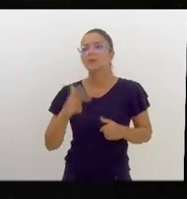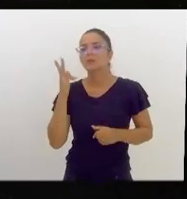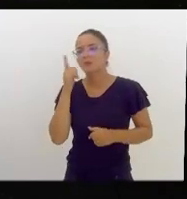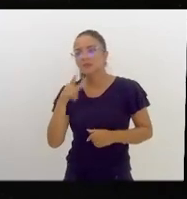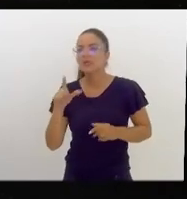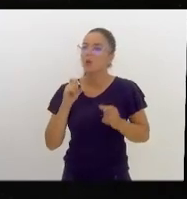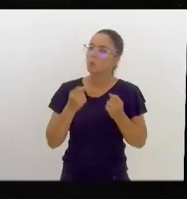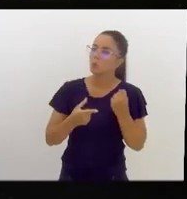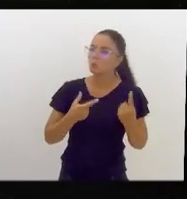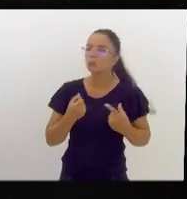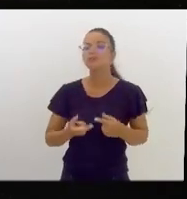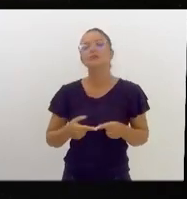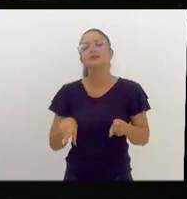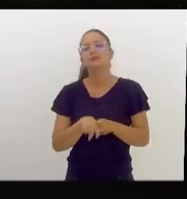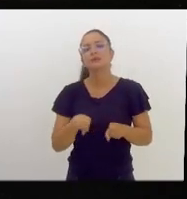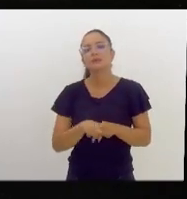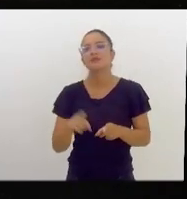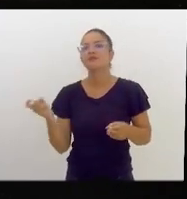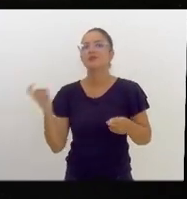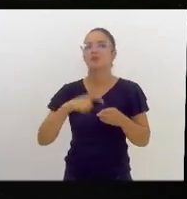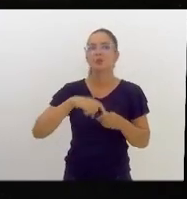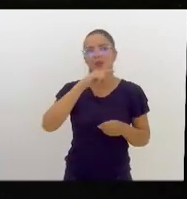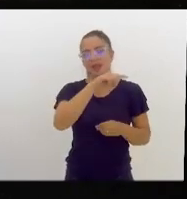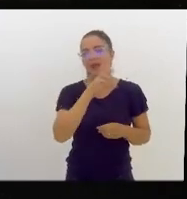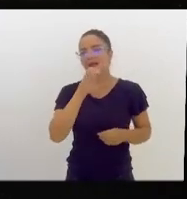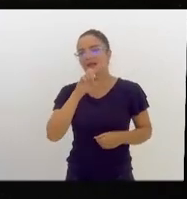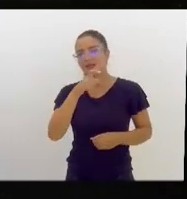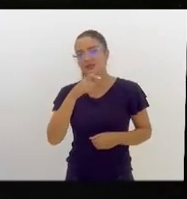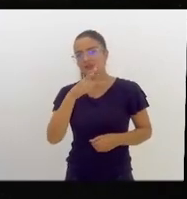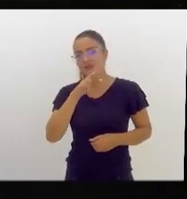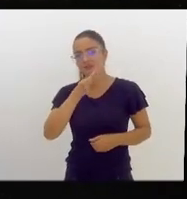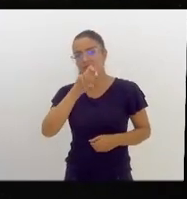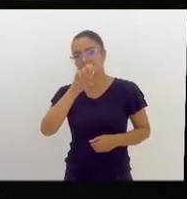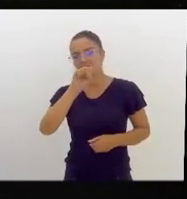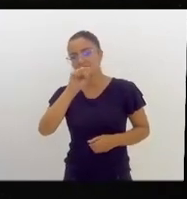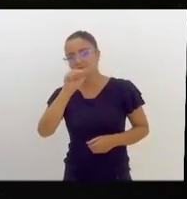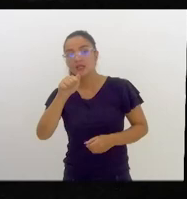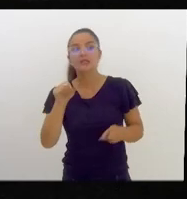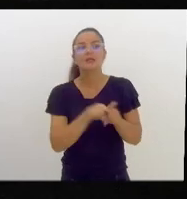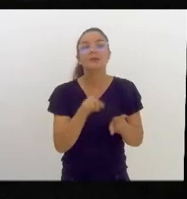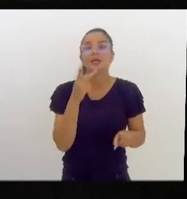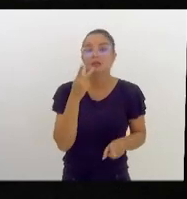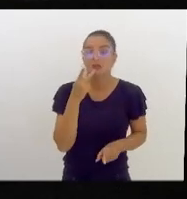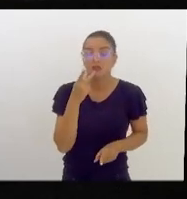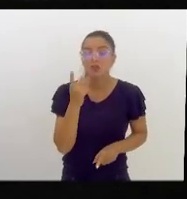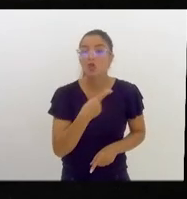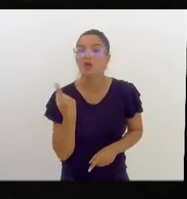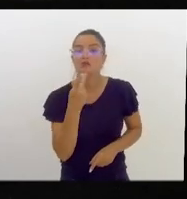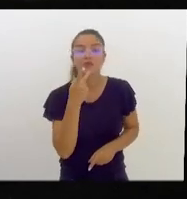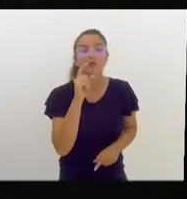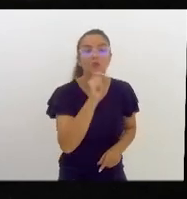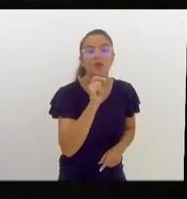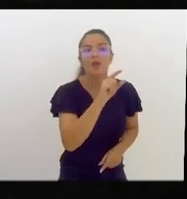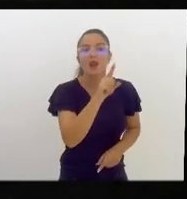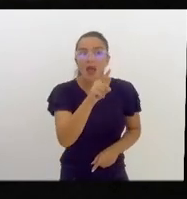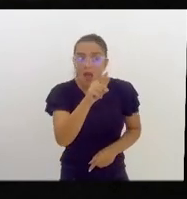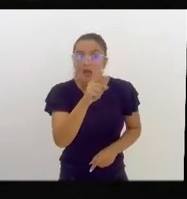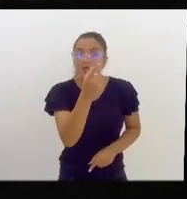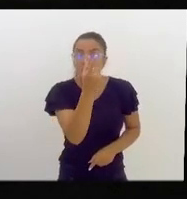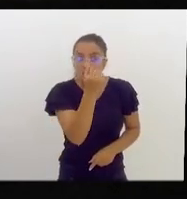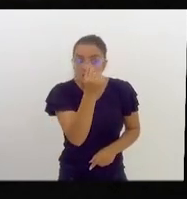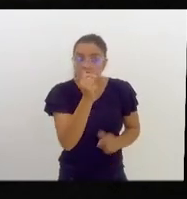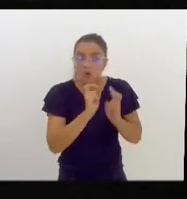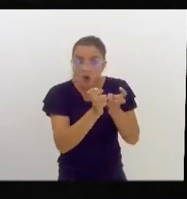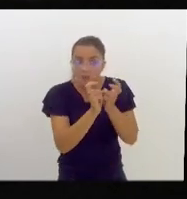viagem expressa, a impedir o aumento da tarifa, porque o que se tinha quando